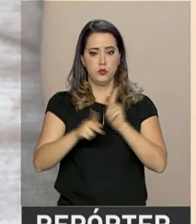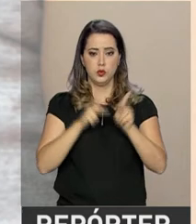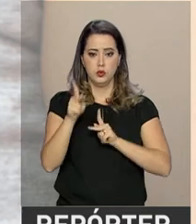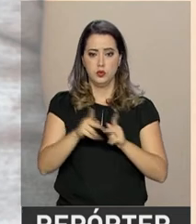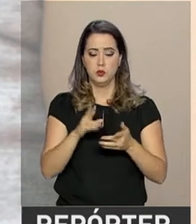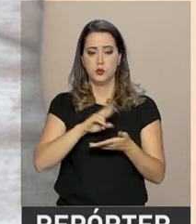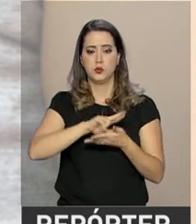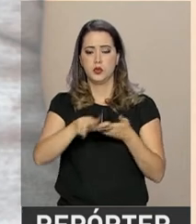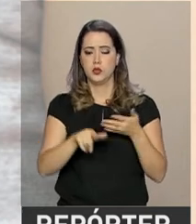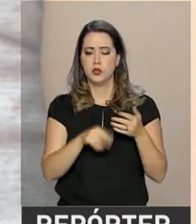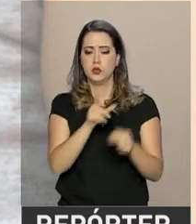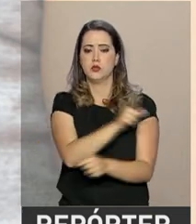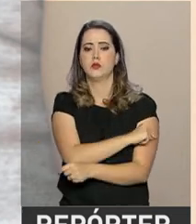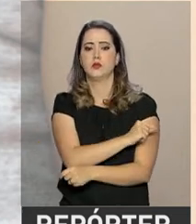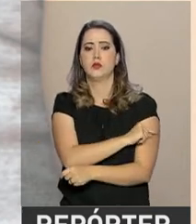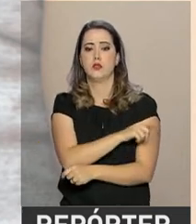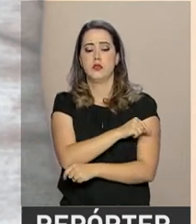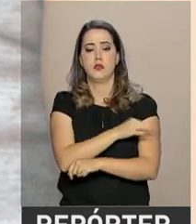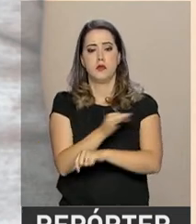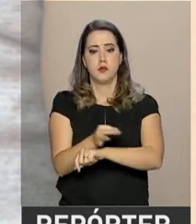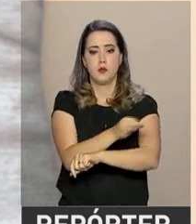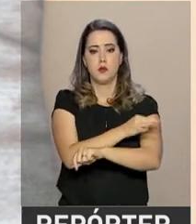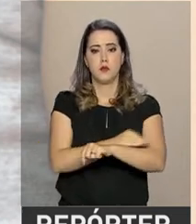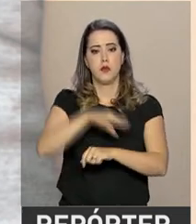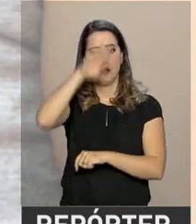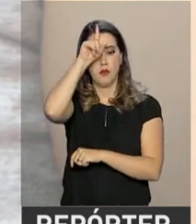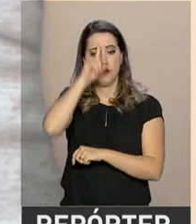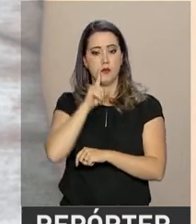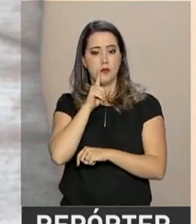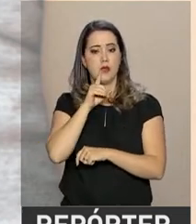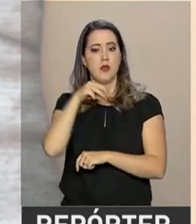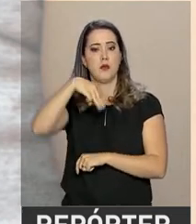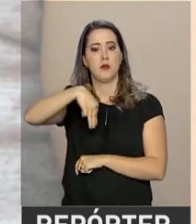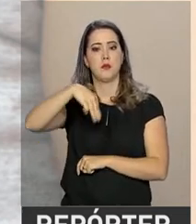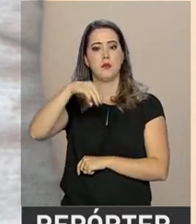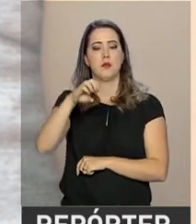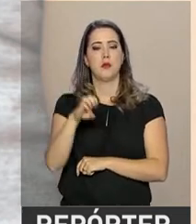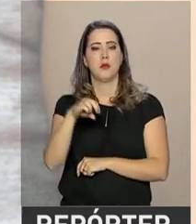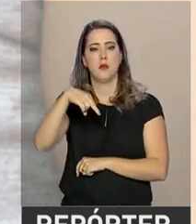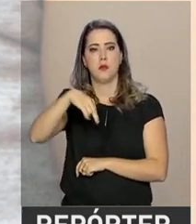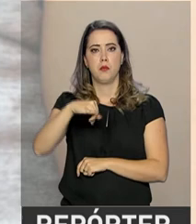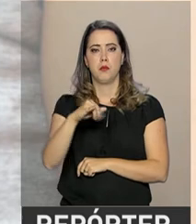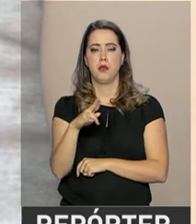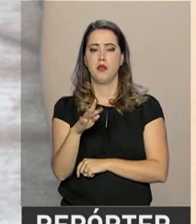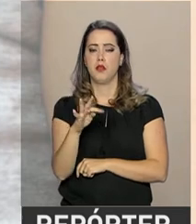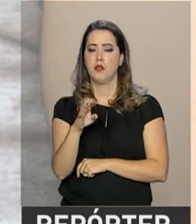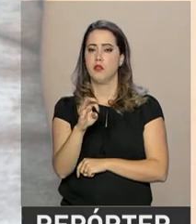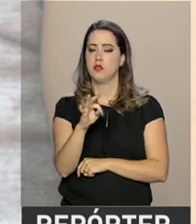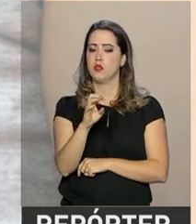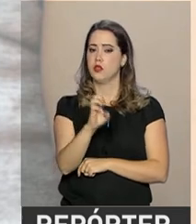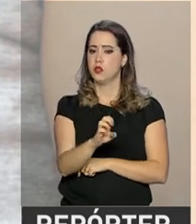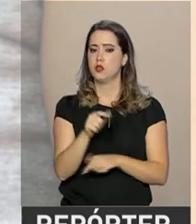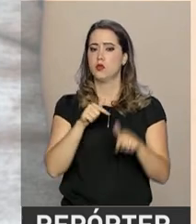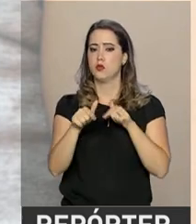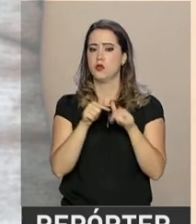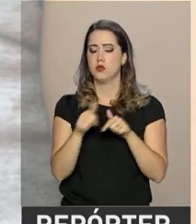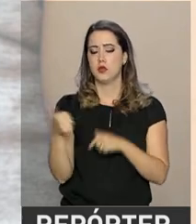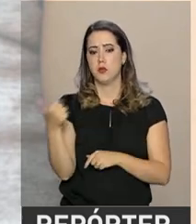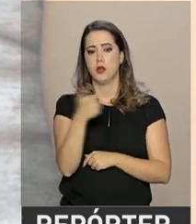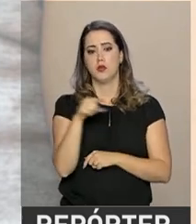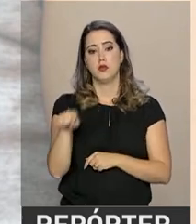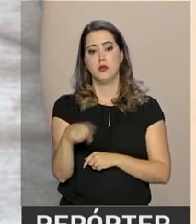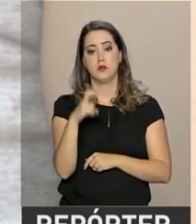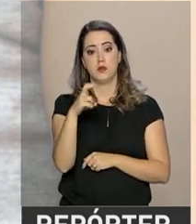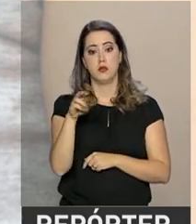vacinadas contra o sarampo febre amarela e meningite neste ano estão previstas missões para levar 12 mil